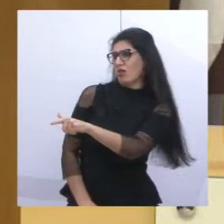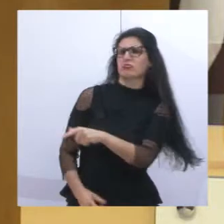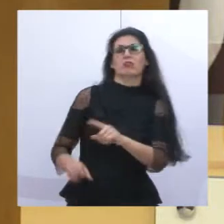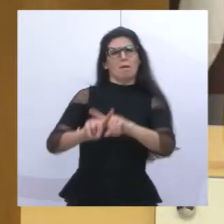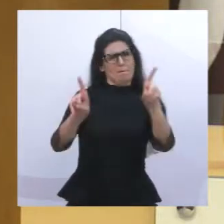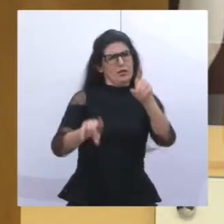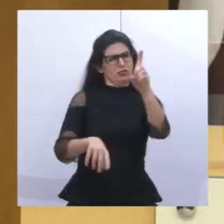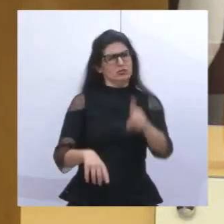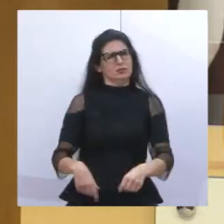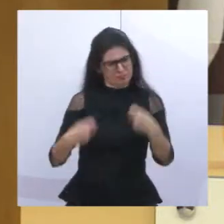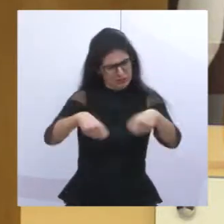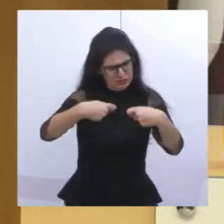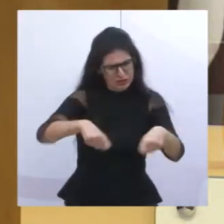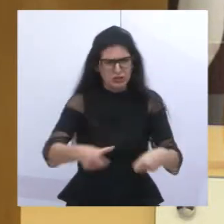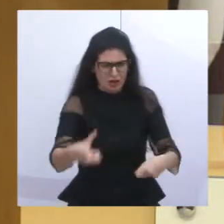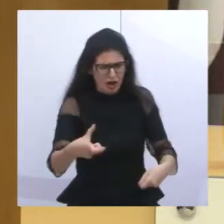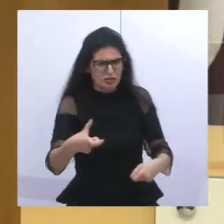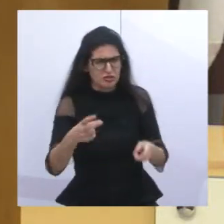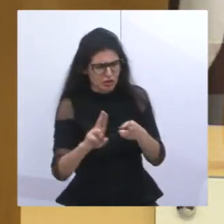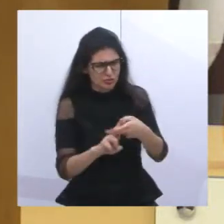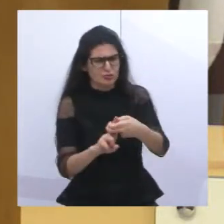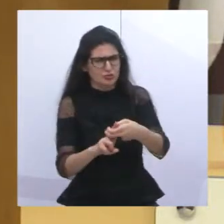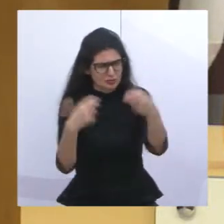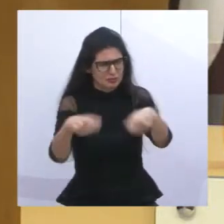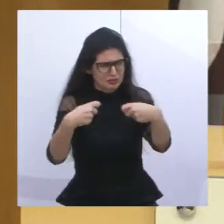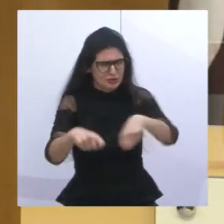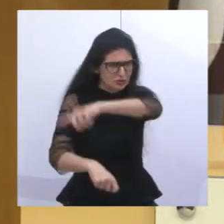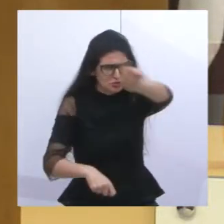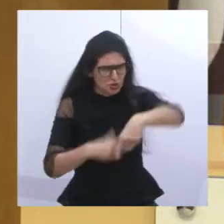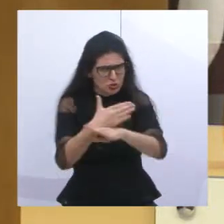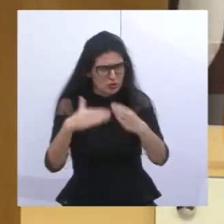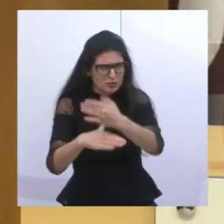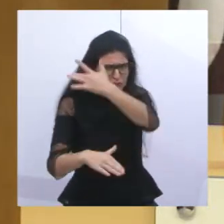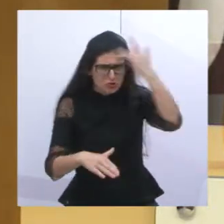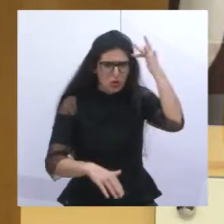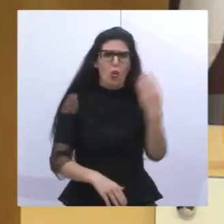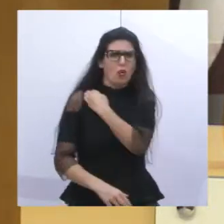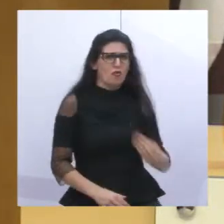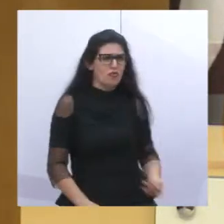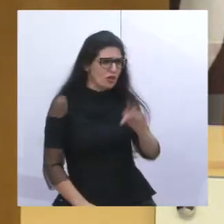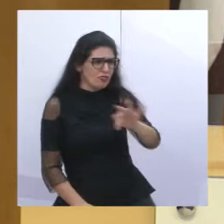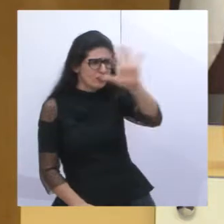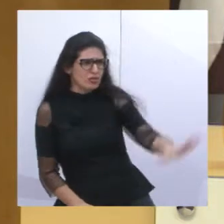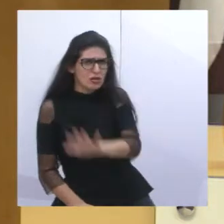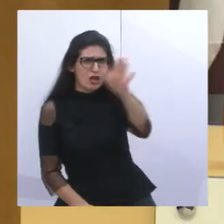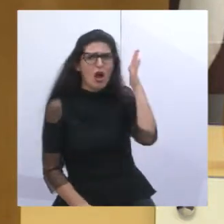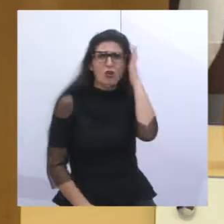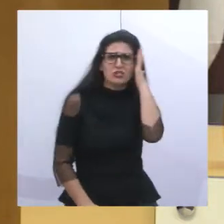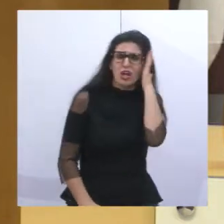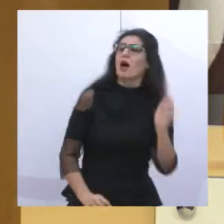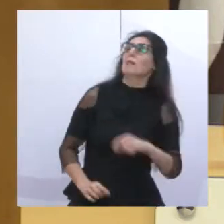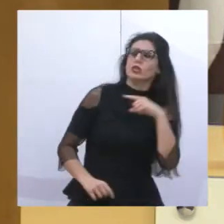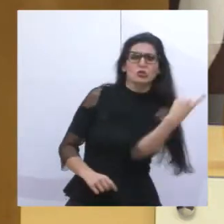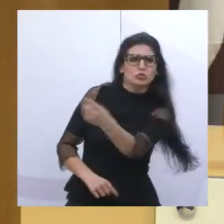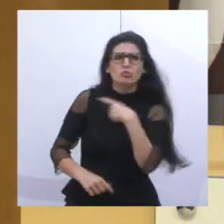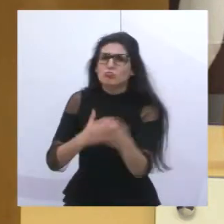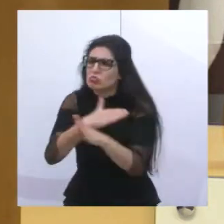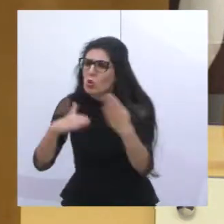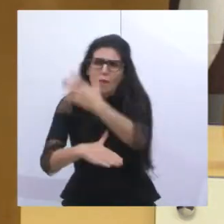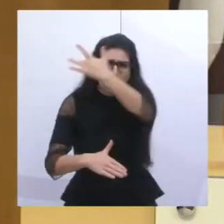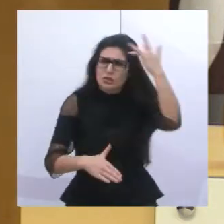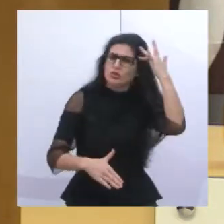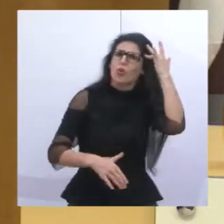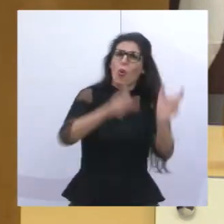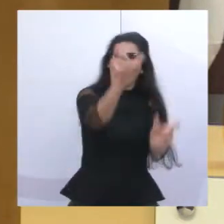que, principalmente, chegue até o governo federal o quanto a sociedade é dependente do SUS. Muitas vezes,